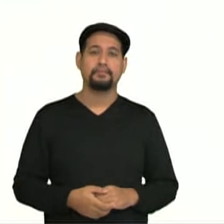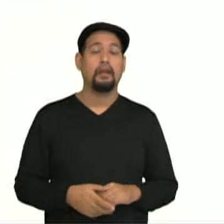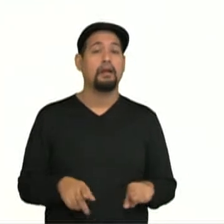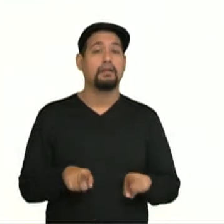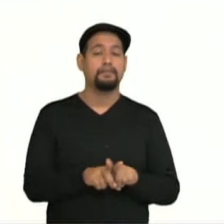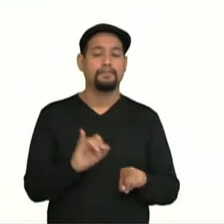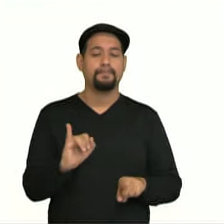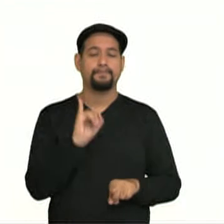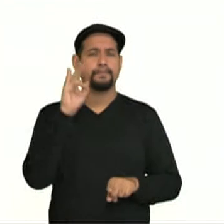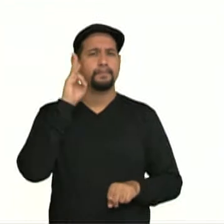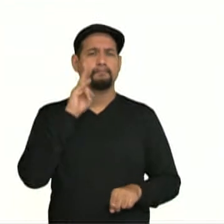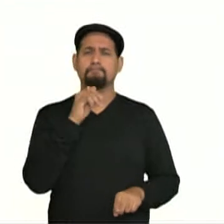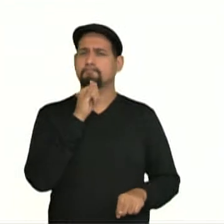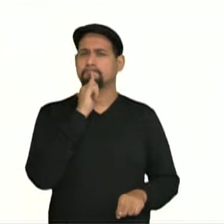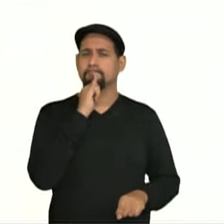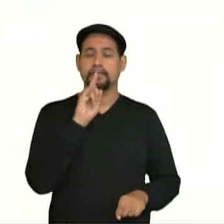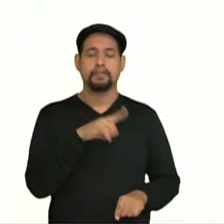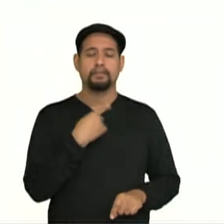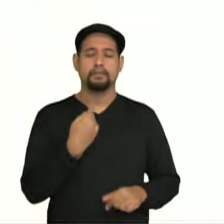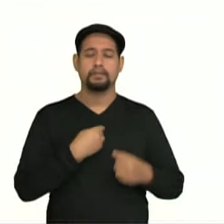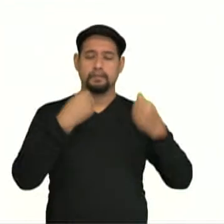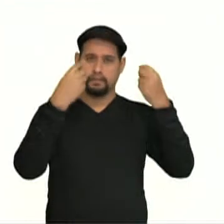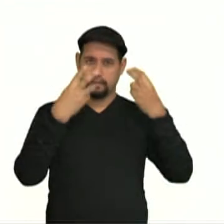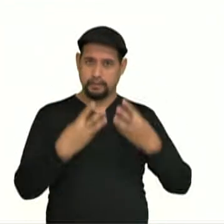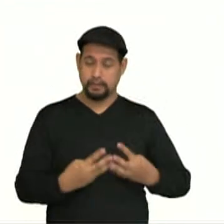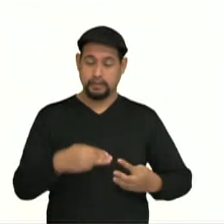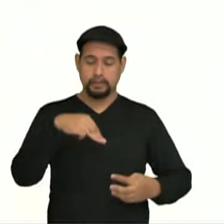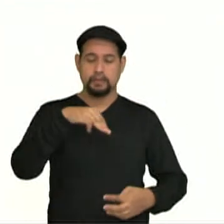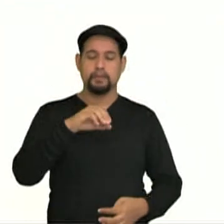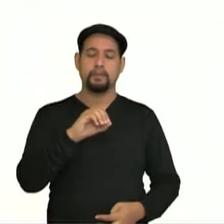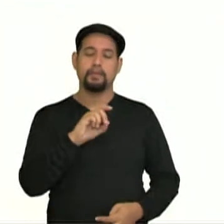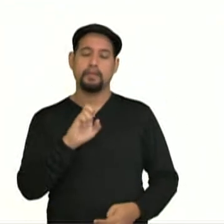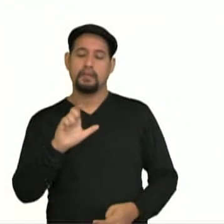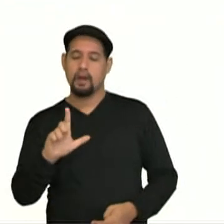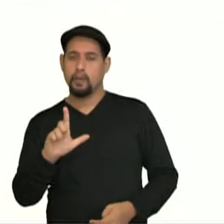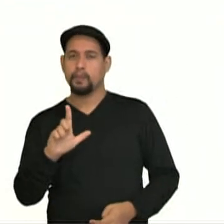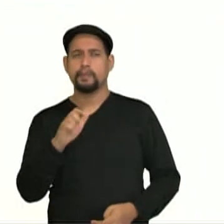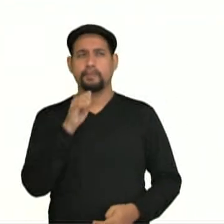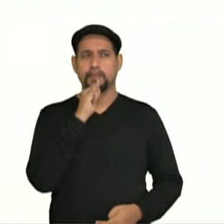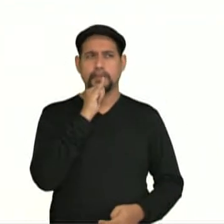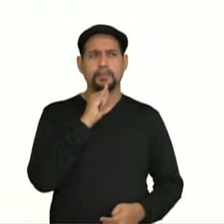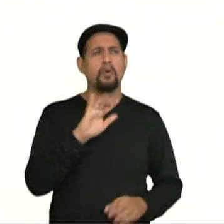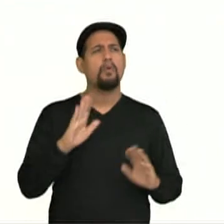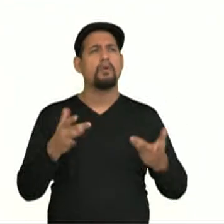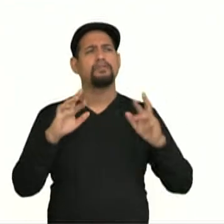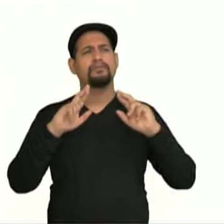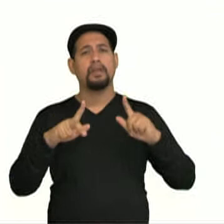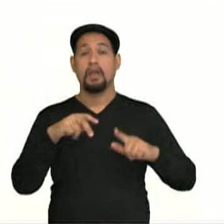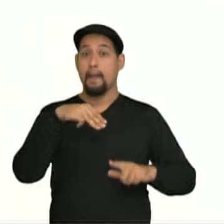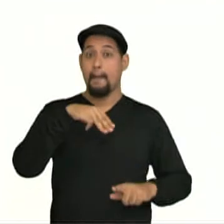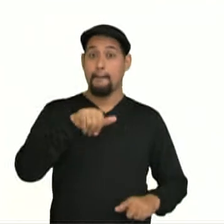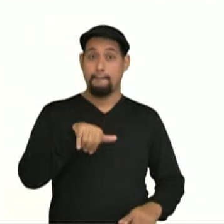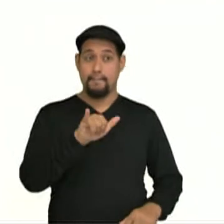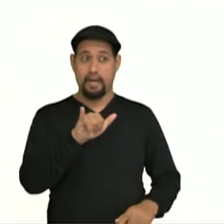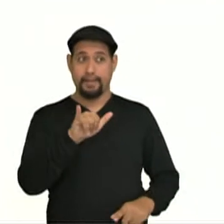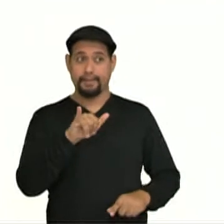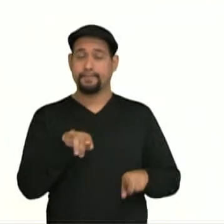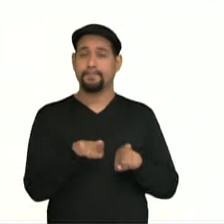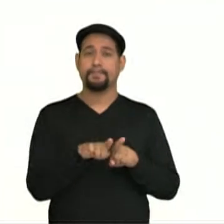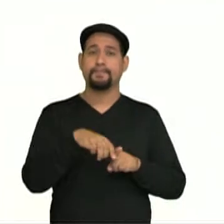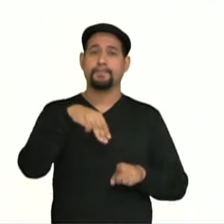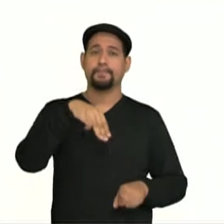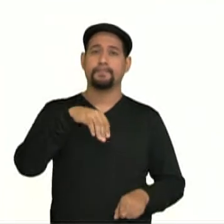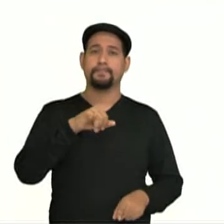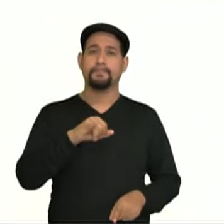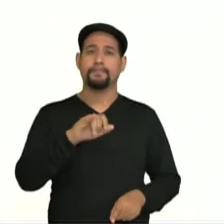Lembrando que nós vamos falar de modal, may e might. Qual a diferença? Primeiro vamos entender o que é um verbo modal. O